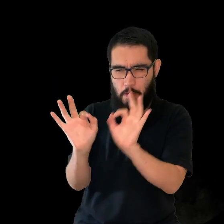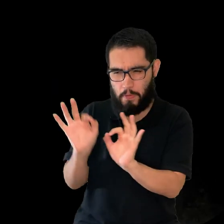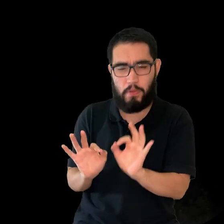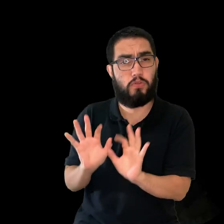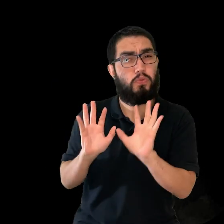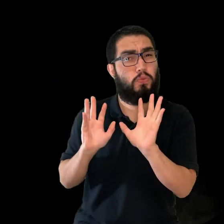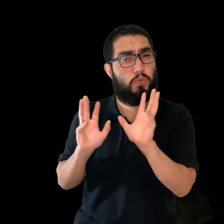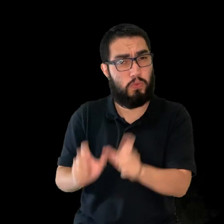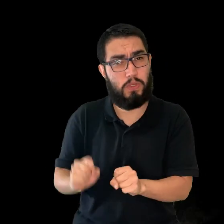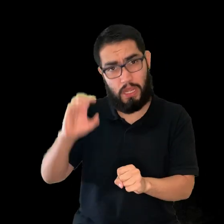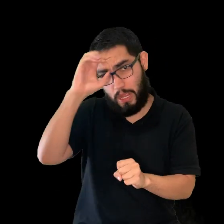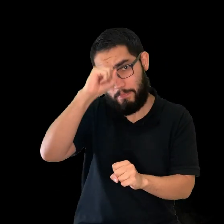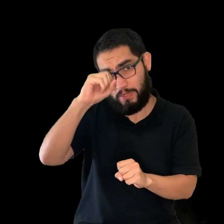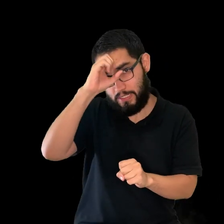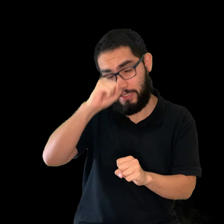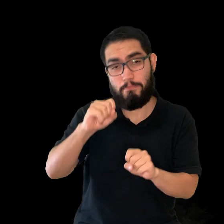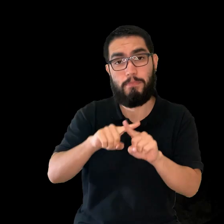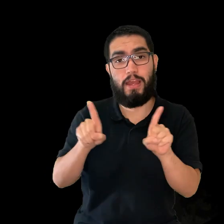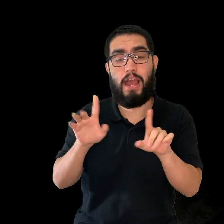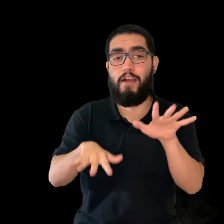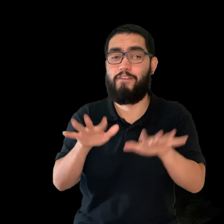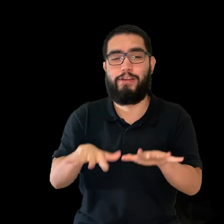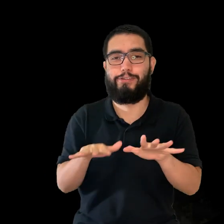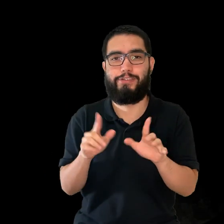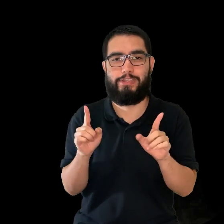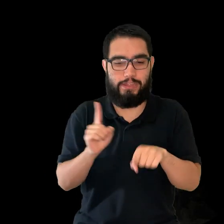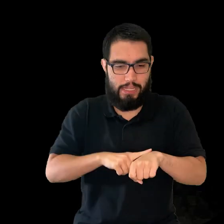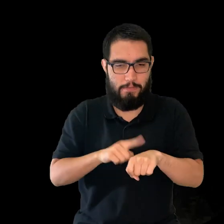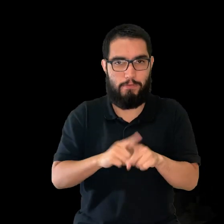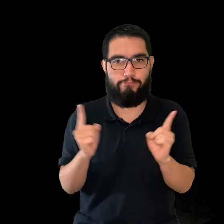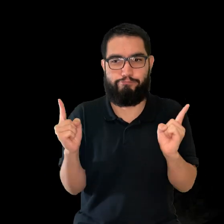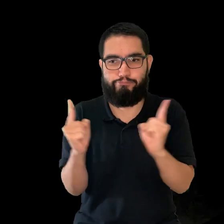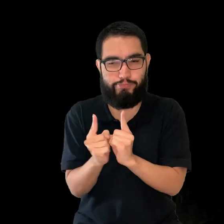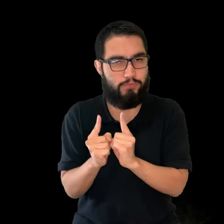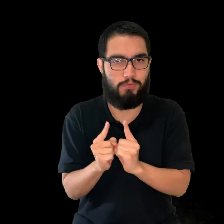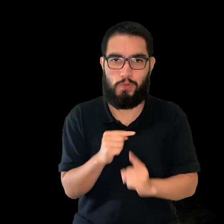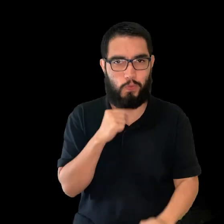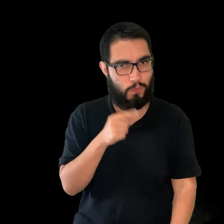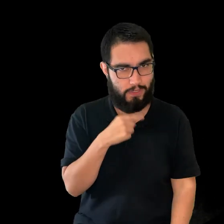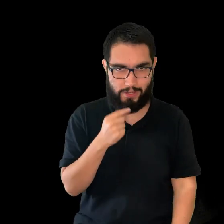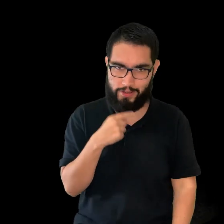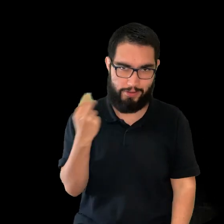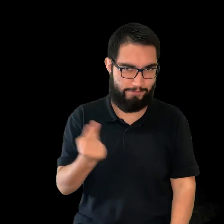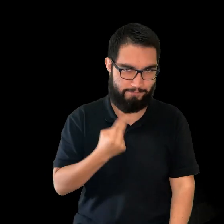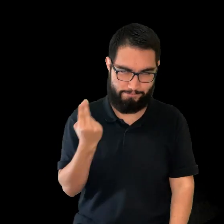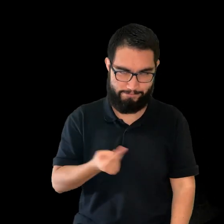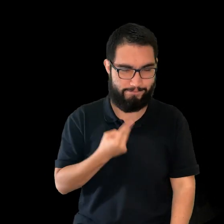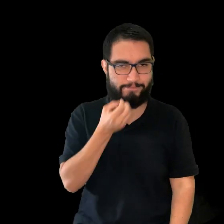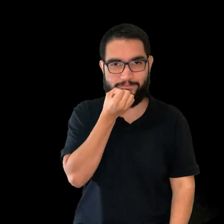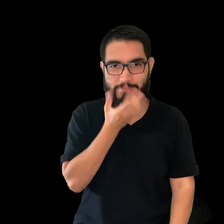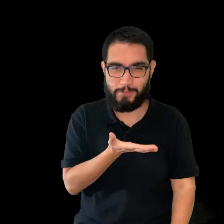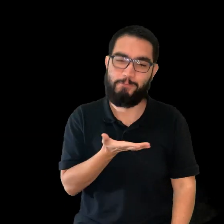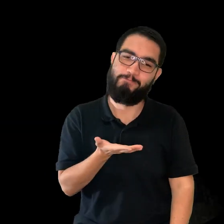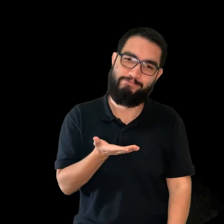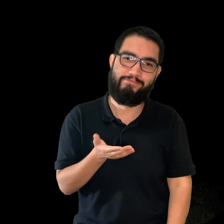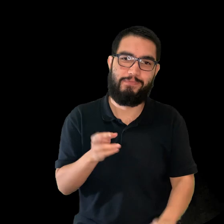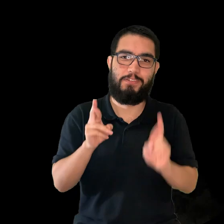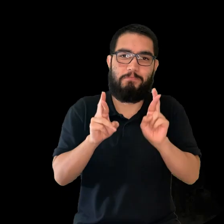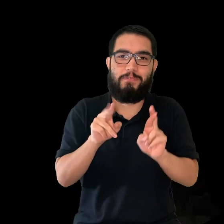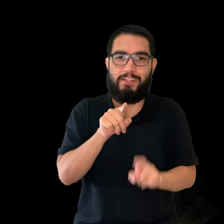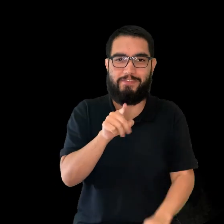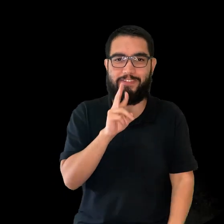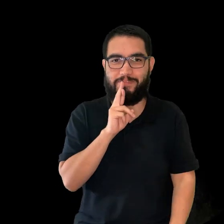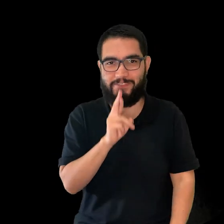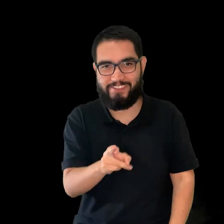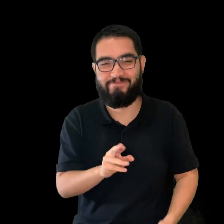toda uma questão para ser aprendida e muitas vezes não é em um curto tempo onde você vai adquirir esse conhecimento. Tá bom? Espero